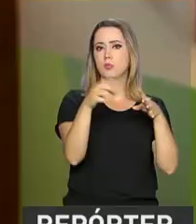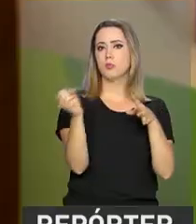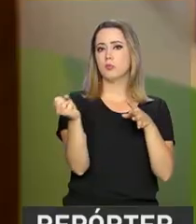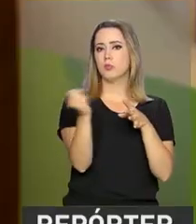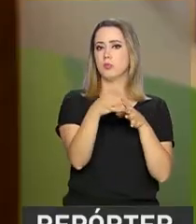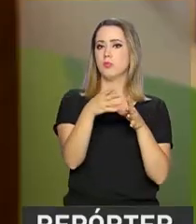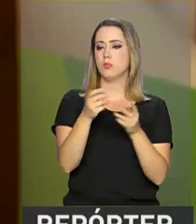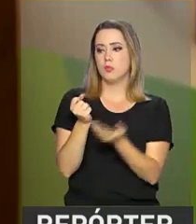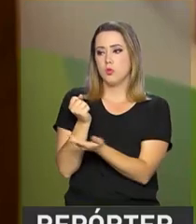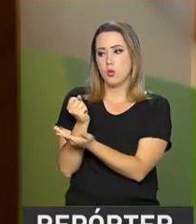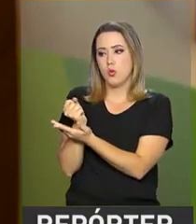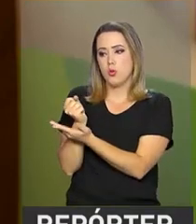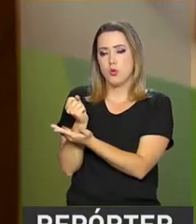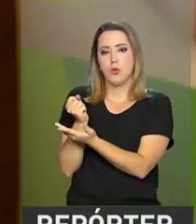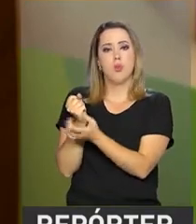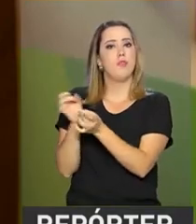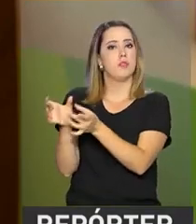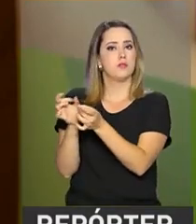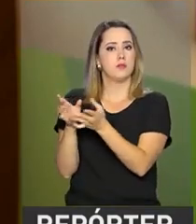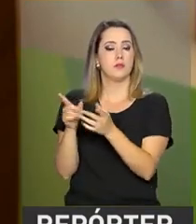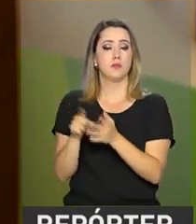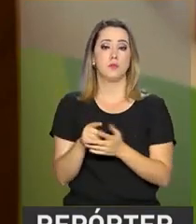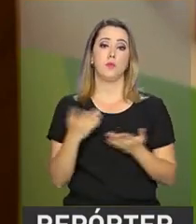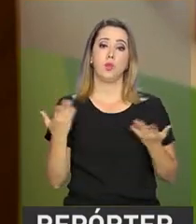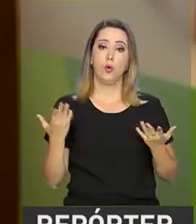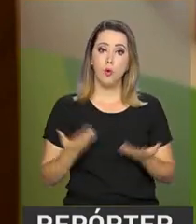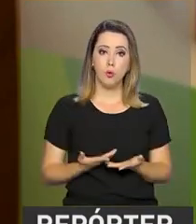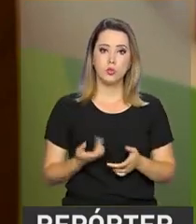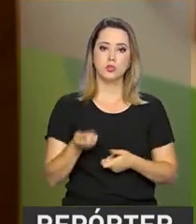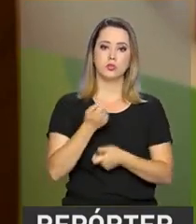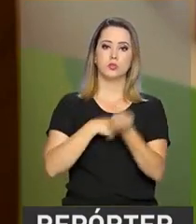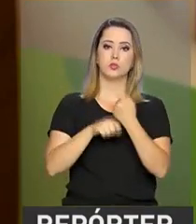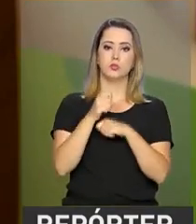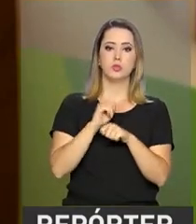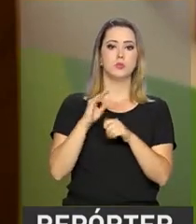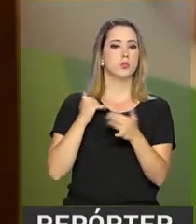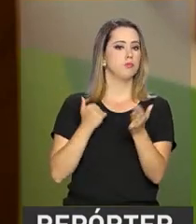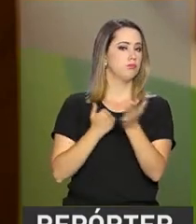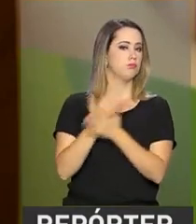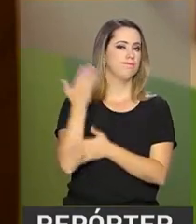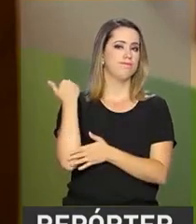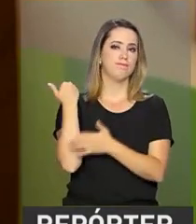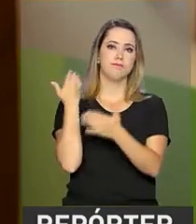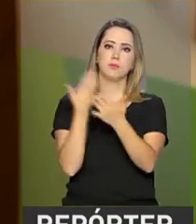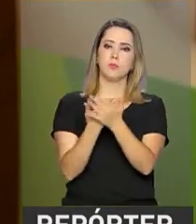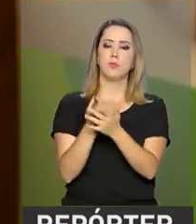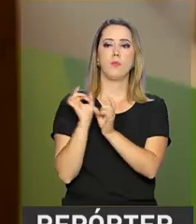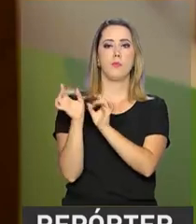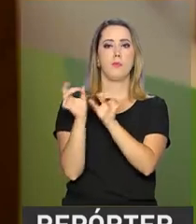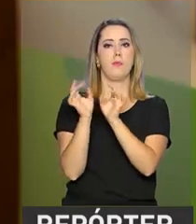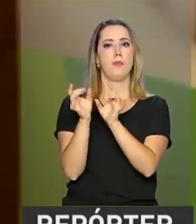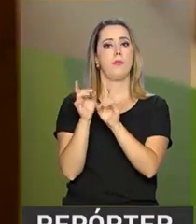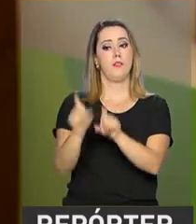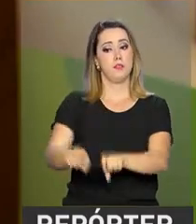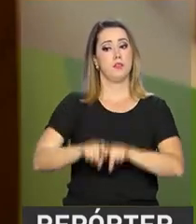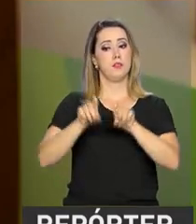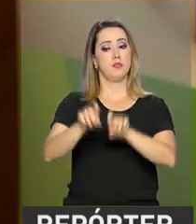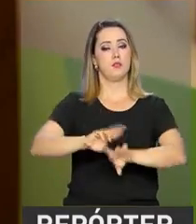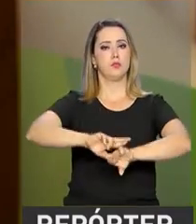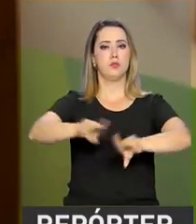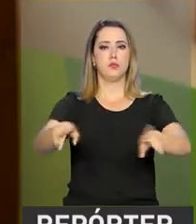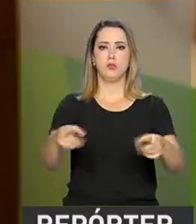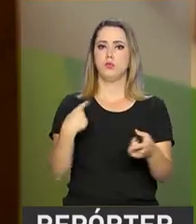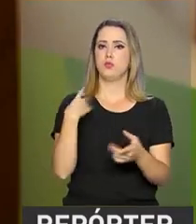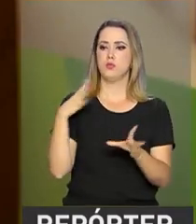o que sustenta a economia brasileira atualmente há muitos anos é as exportações do agro nós temos